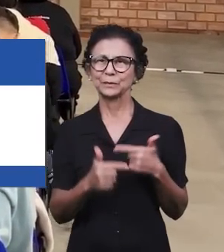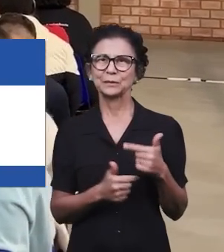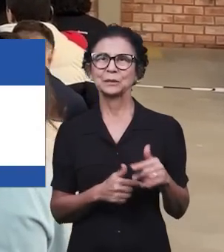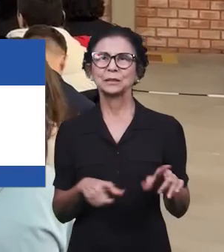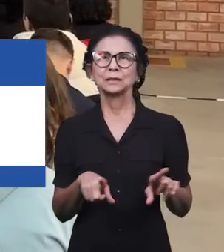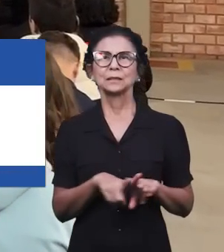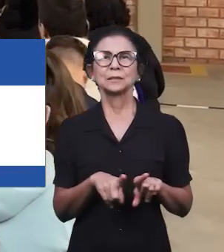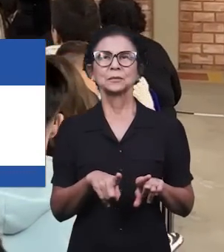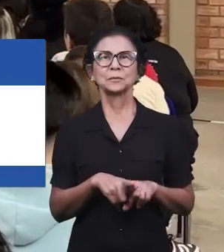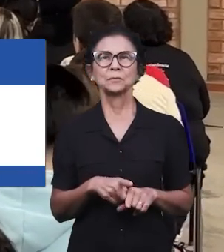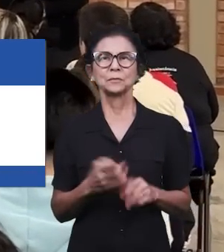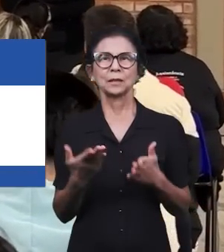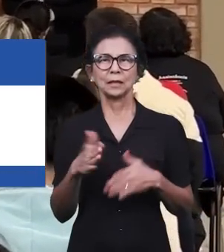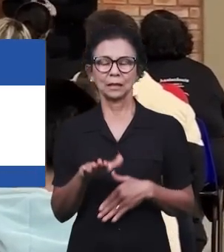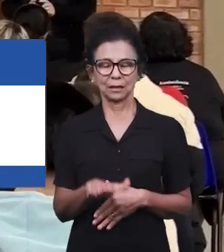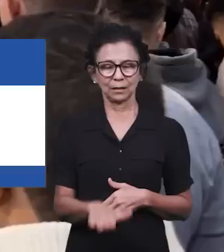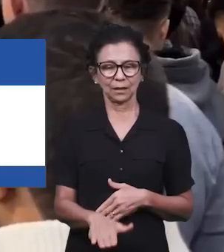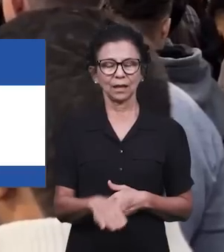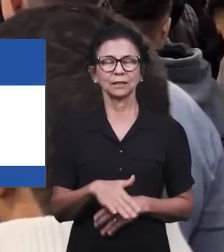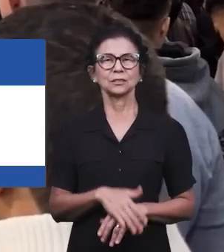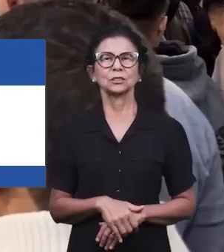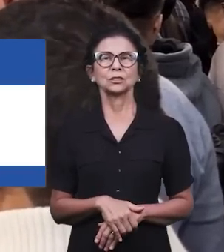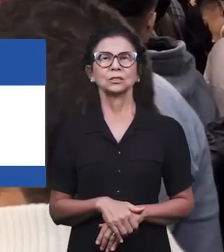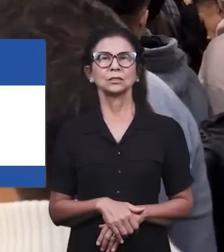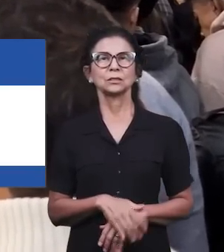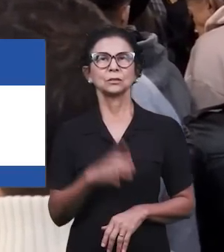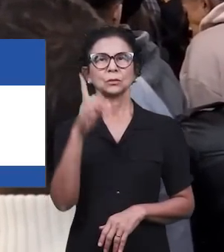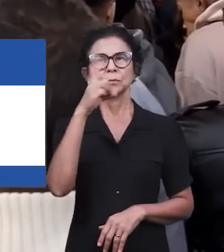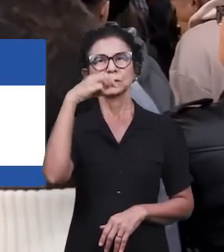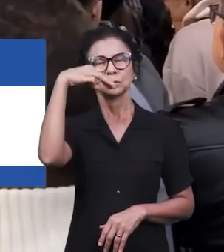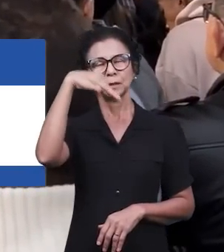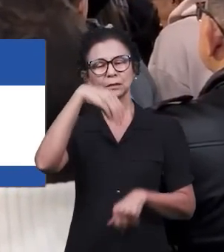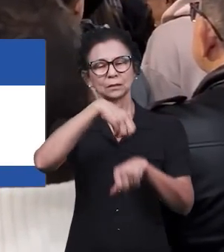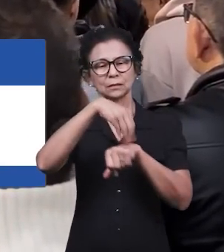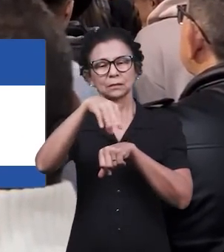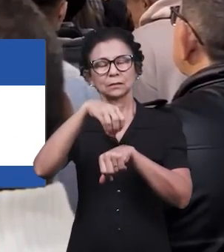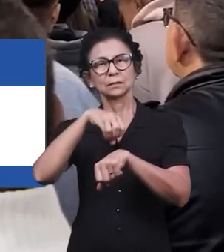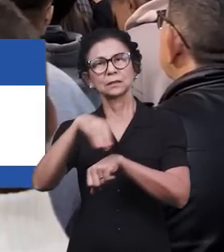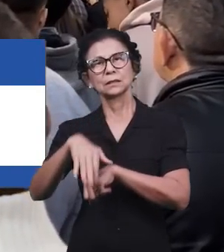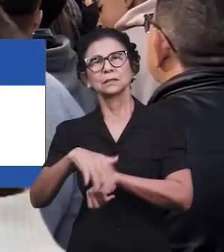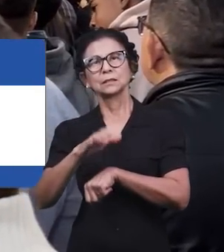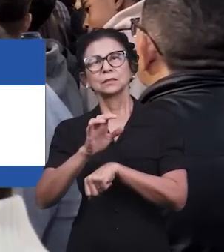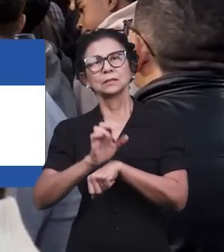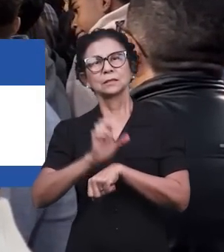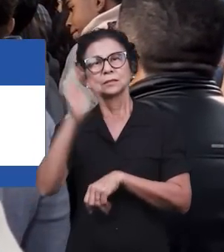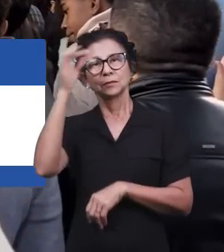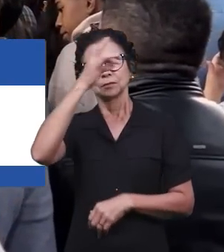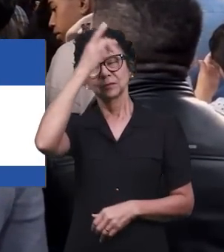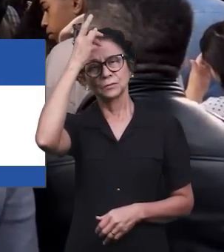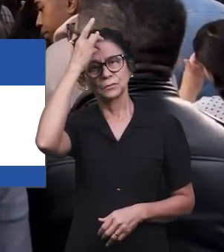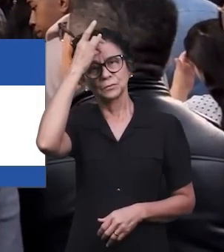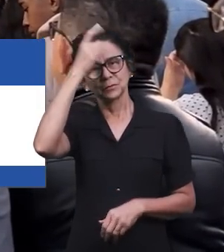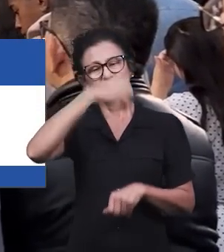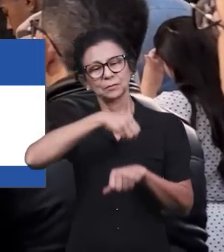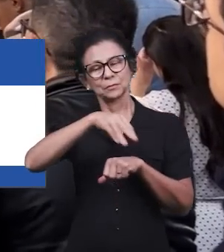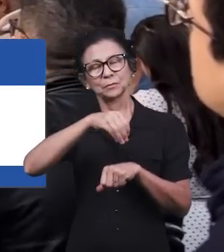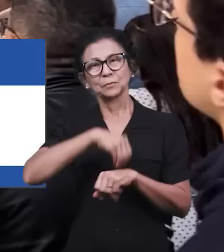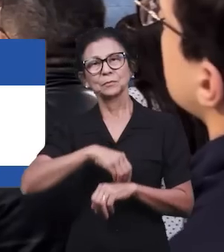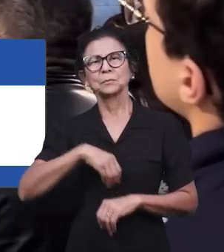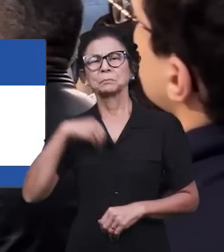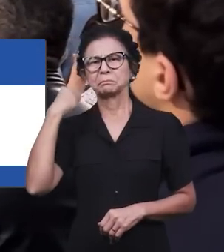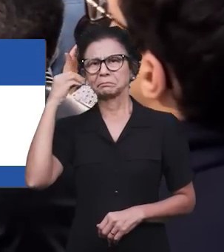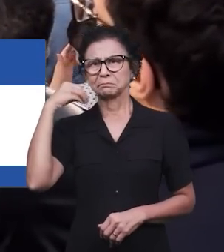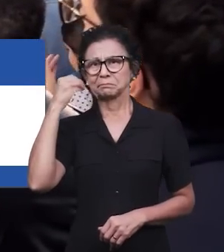com a transmissão, diretamente de Domingos Martins, ali no Espírito Santo. Muitas experiências nessa primeira